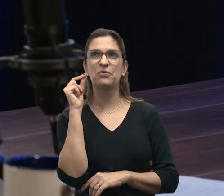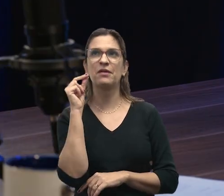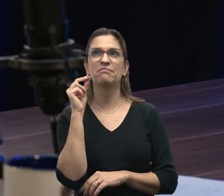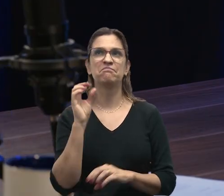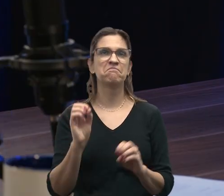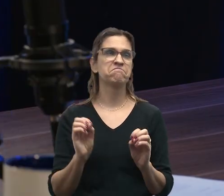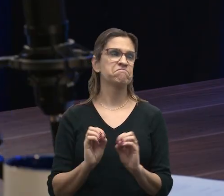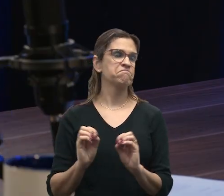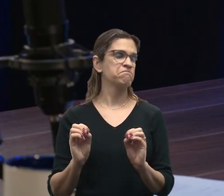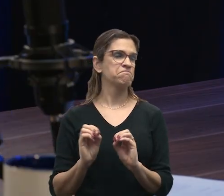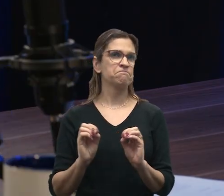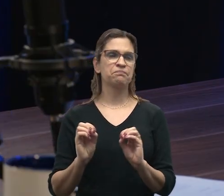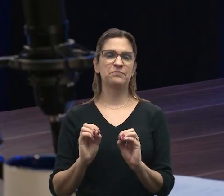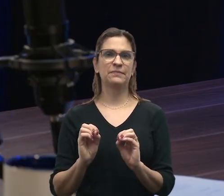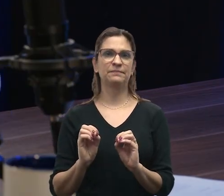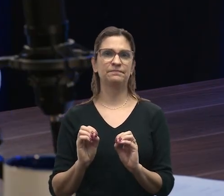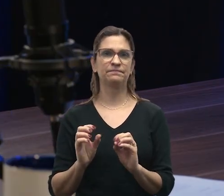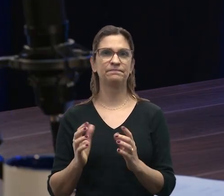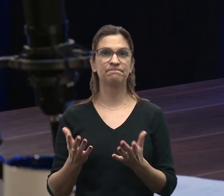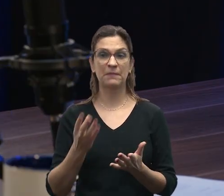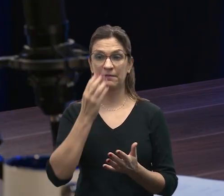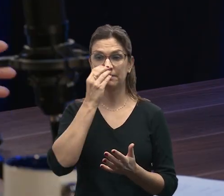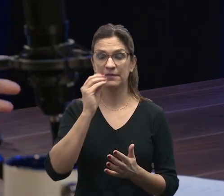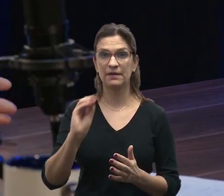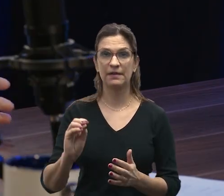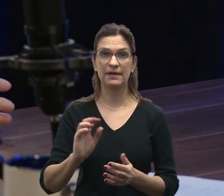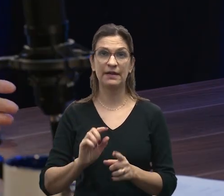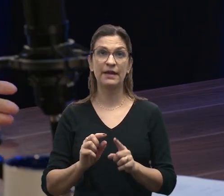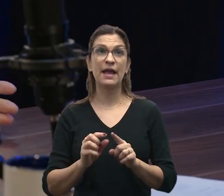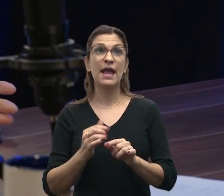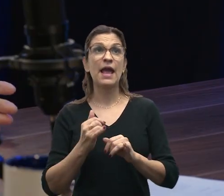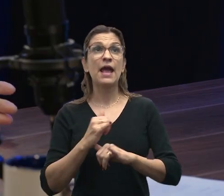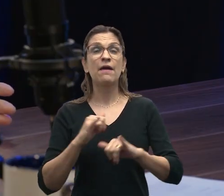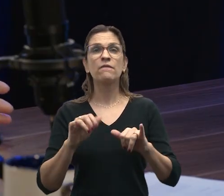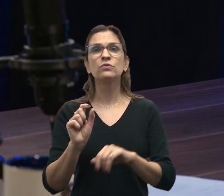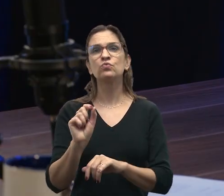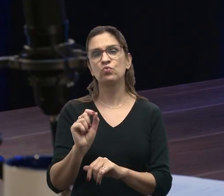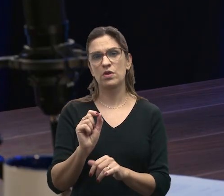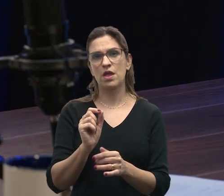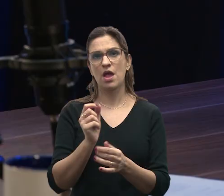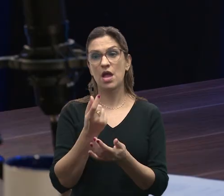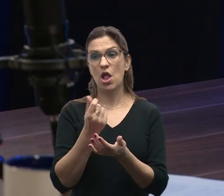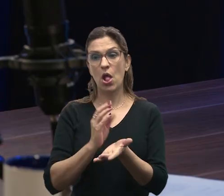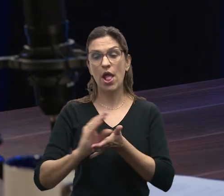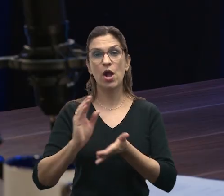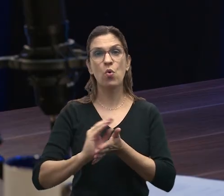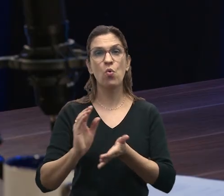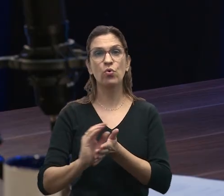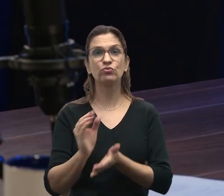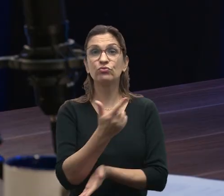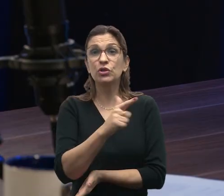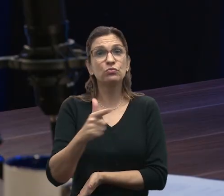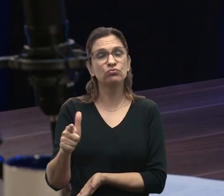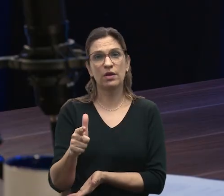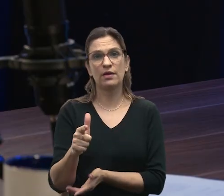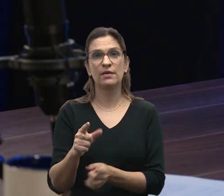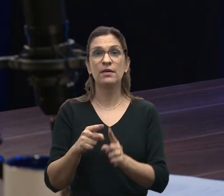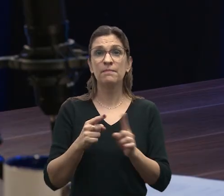que não tem recursos no sistema do SUS para enfrentar essa questão. Só que é uma ordem